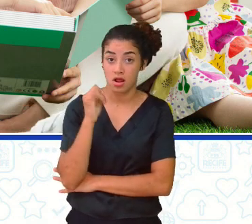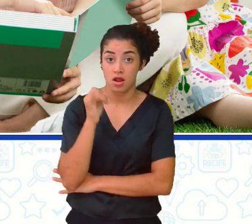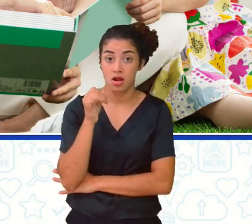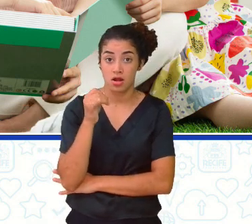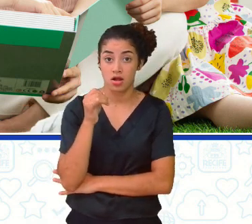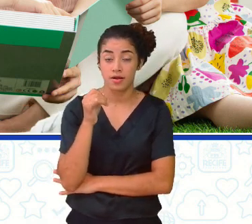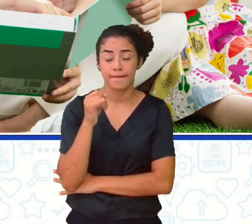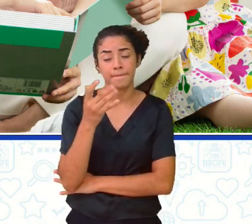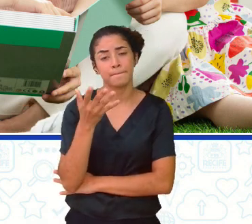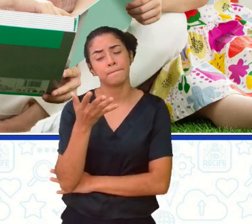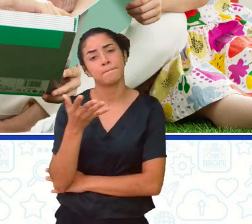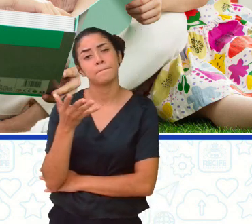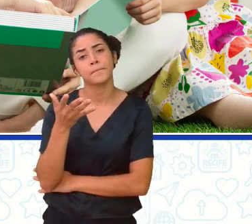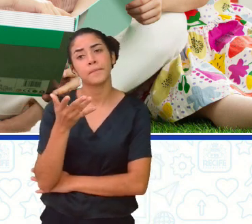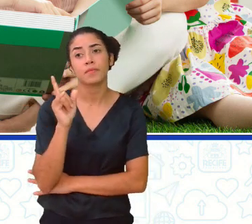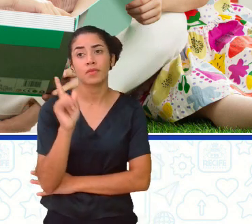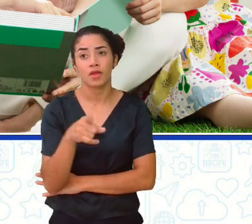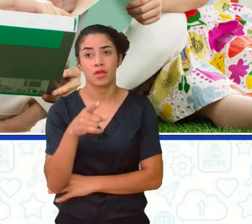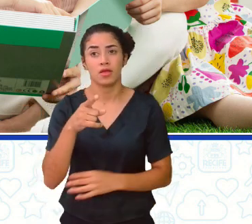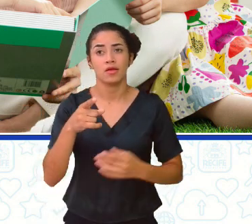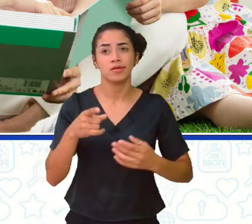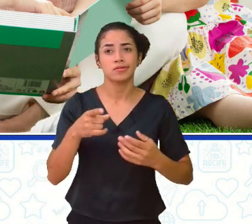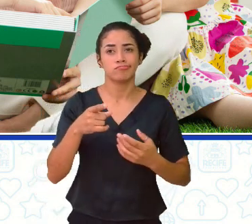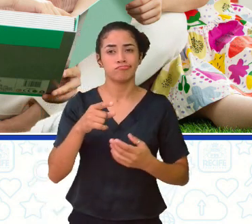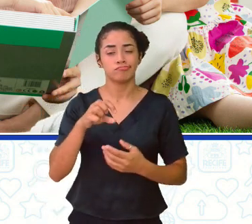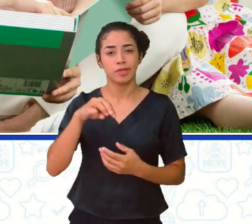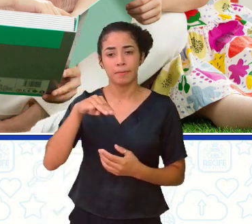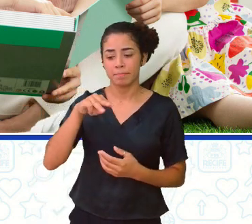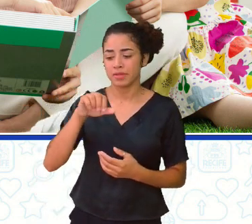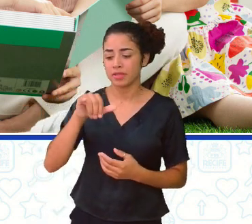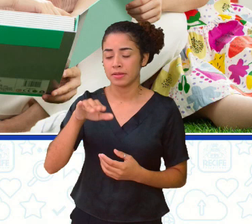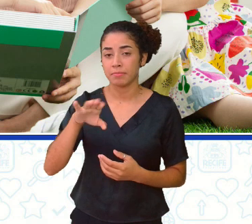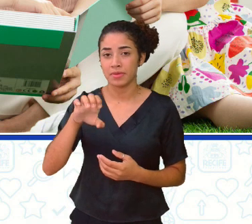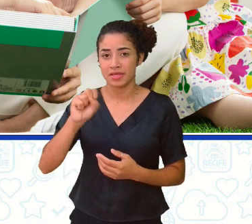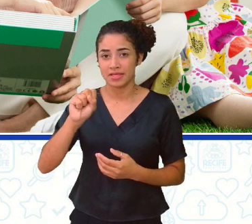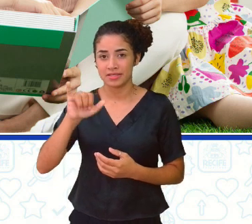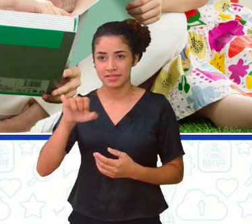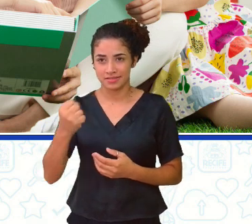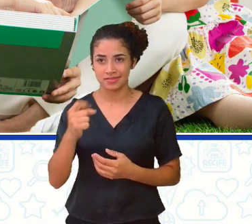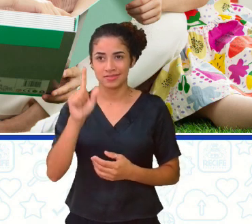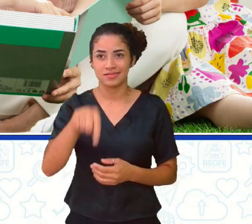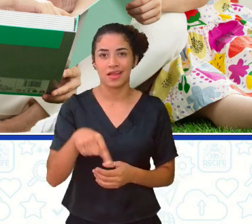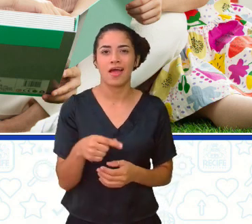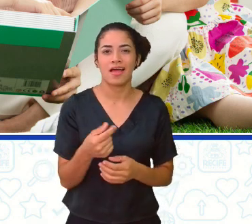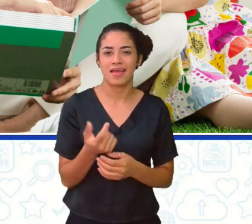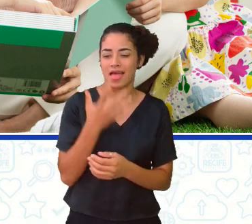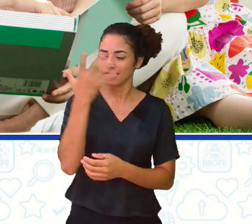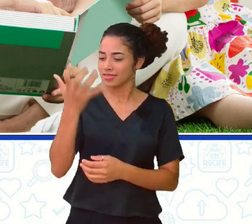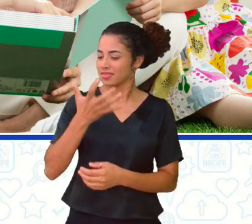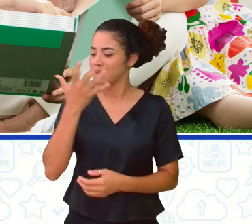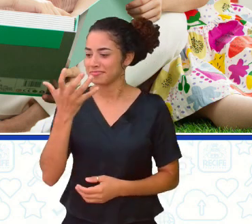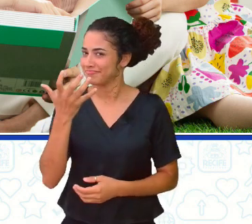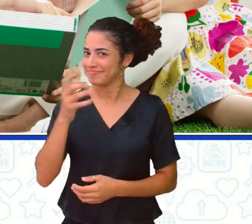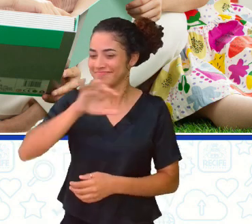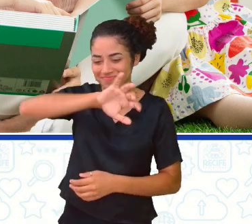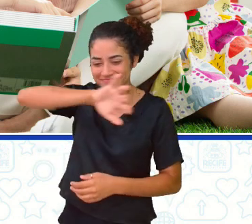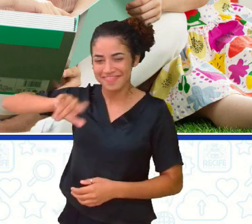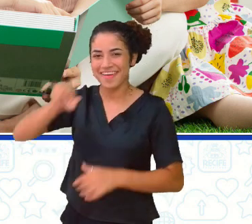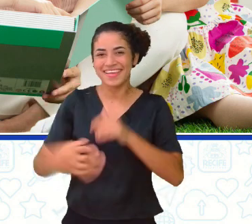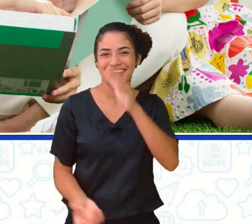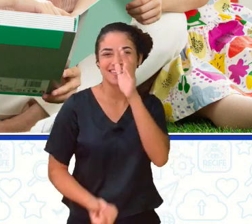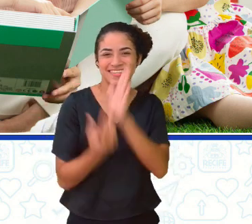agrupamento do narrar? É a mímesis da criação. Eita, era criação, gente, não era atração, não. Da